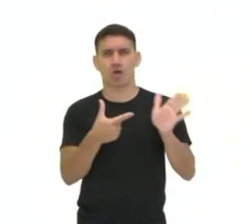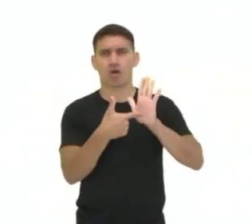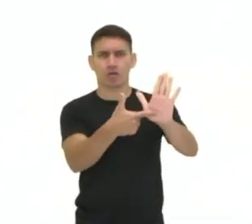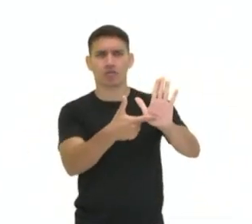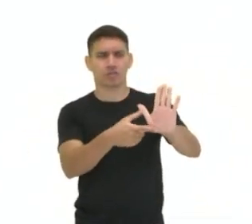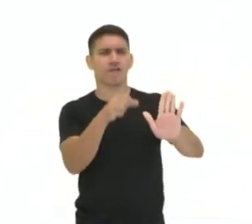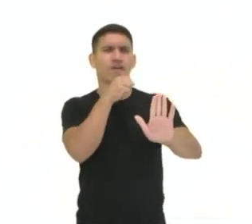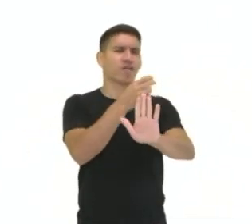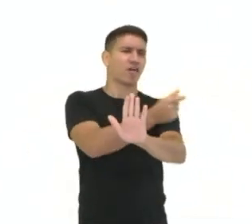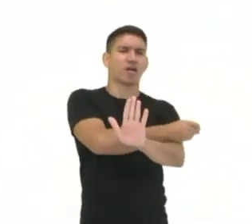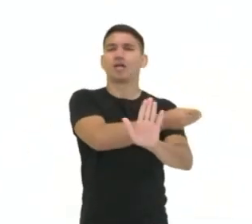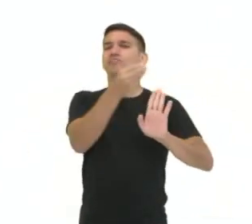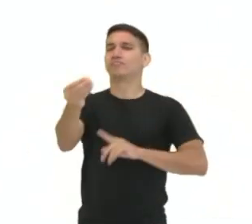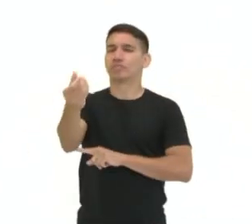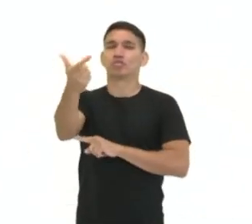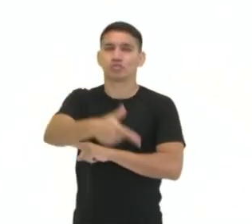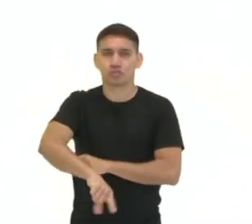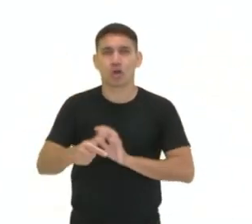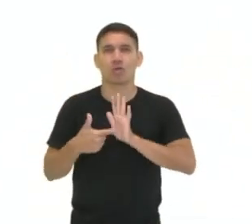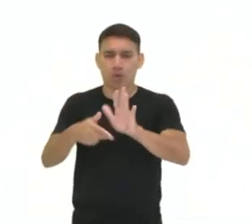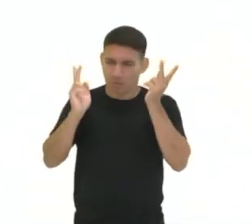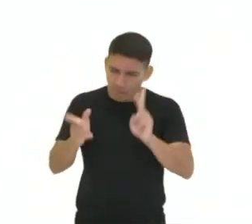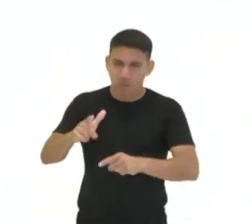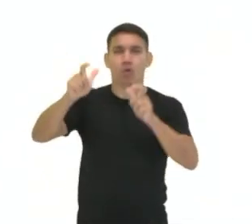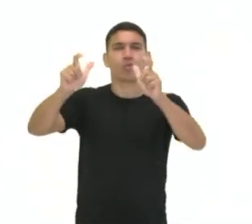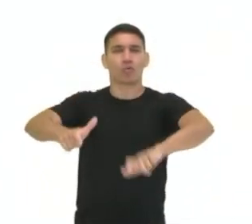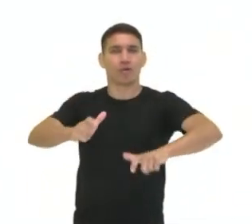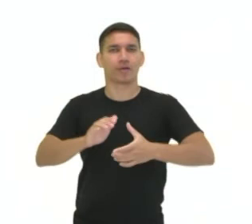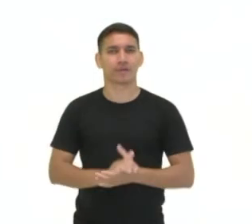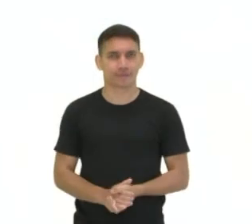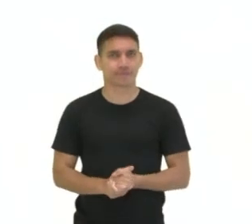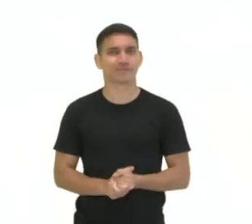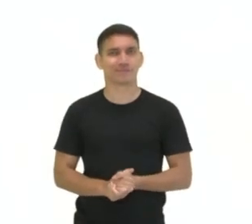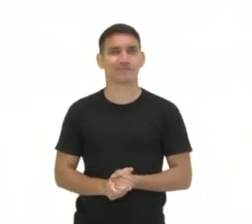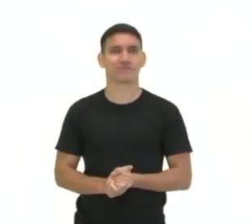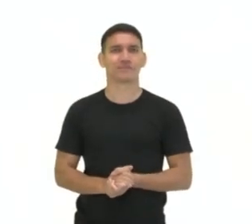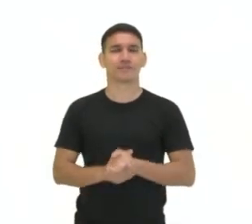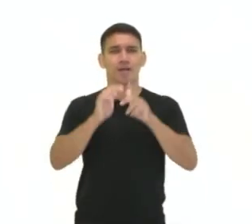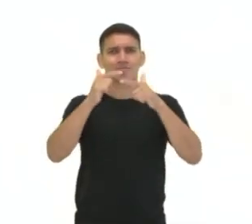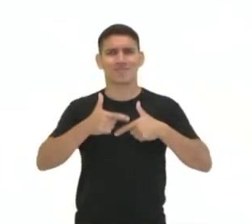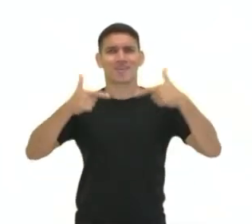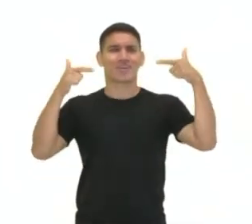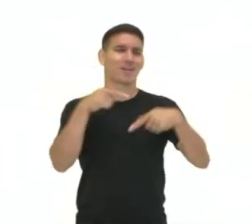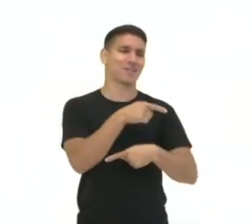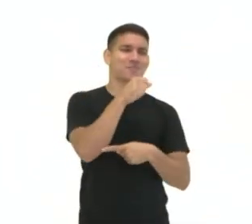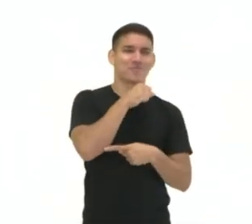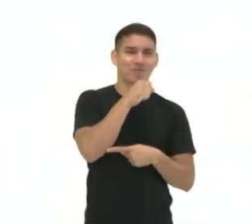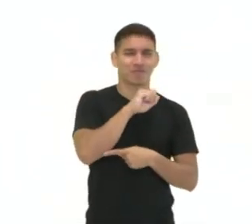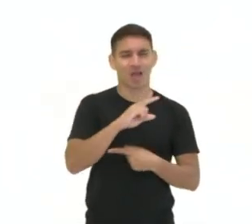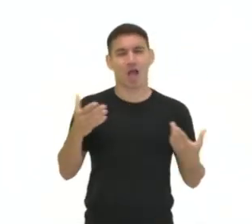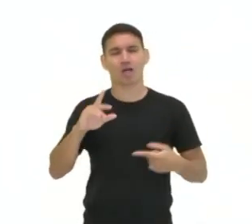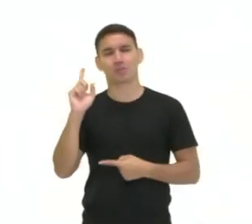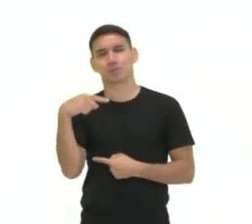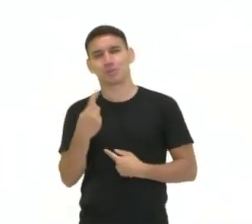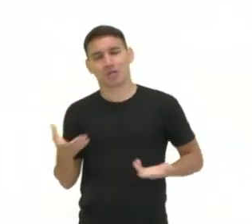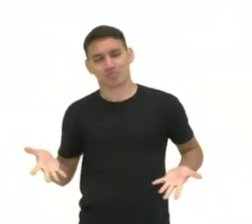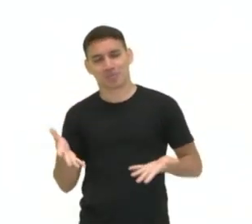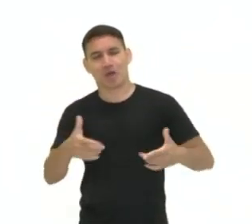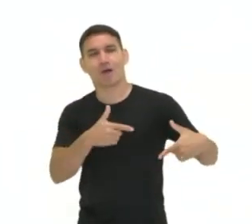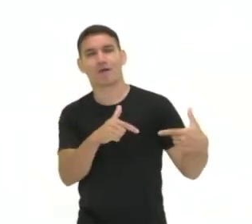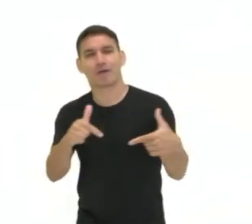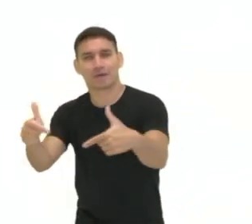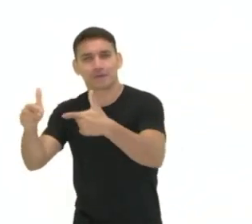lugar. Bota o retrato do velho outra vez, bota no mesmo lugar. O sorriso do velhinho faz a gente trabalhar. E aí